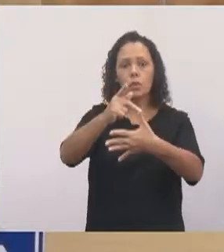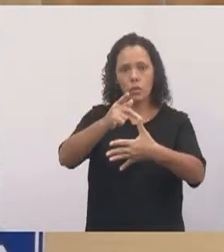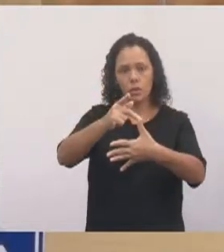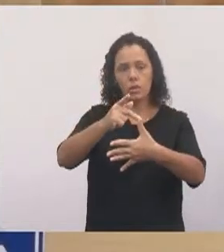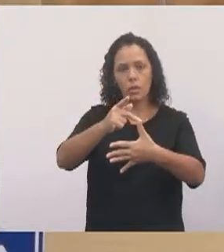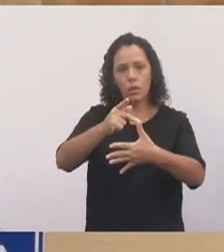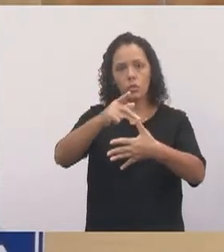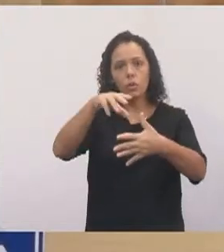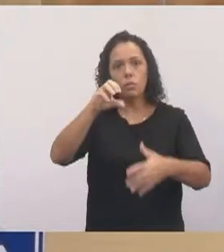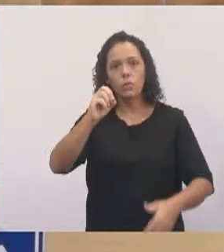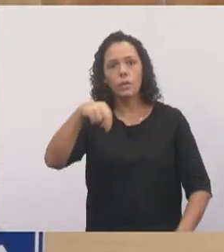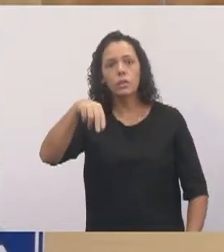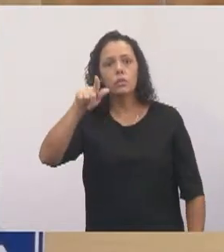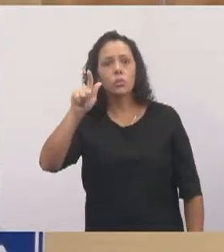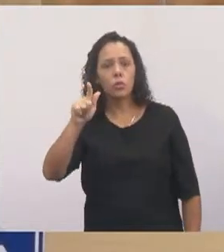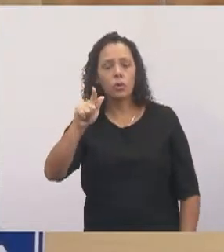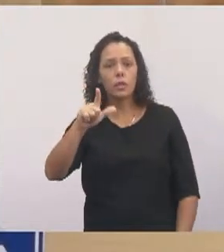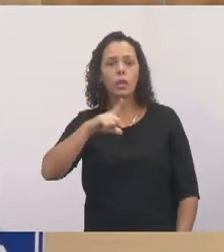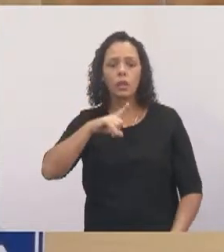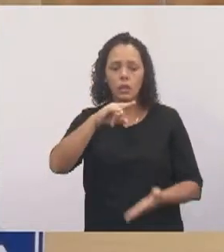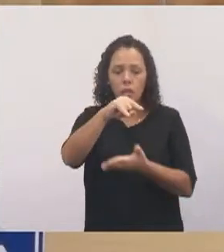ONGs registradas,